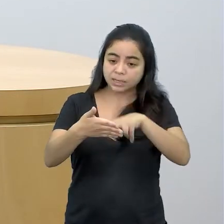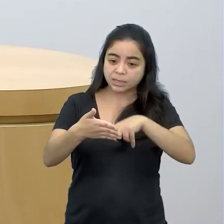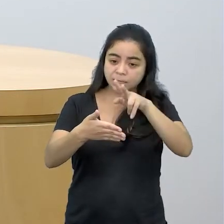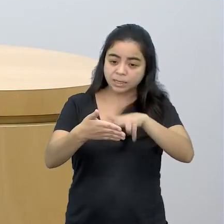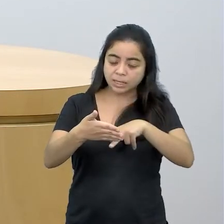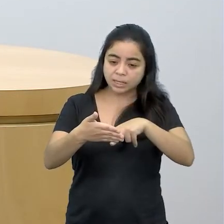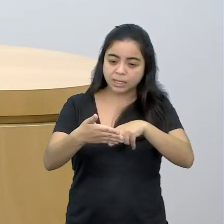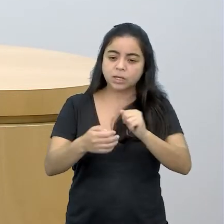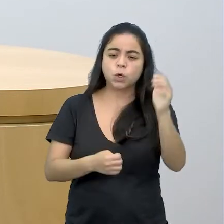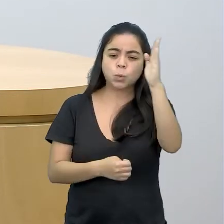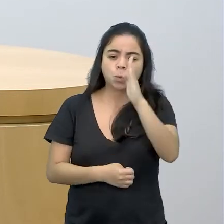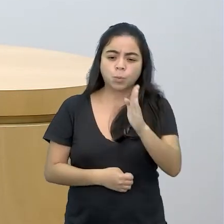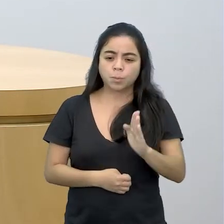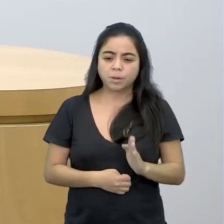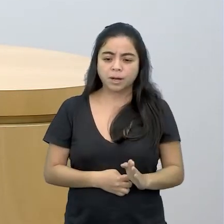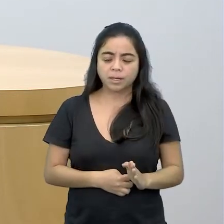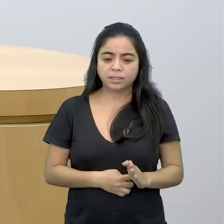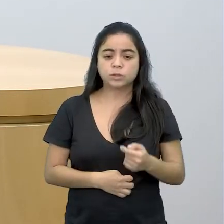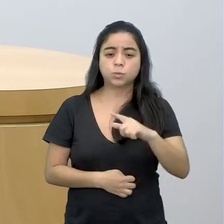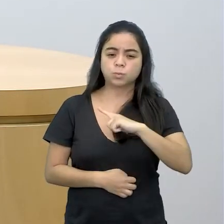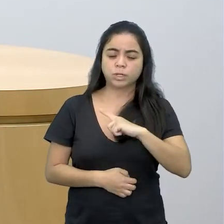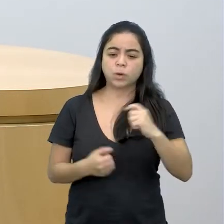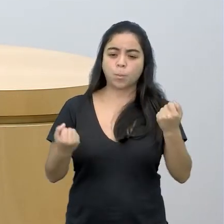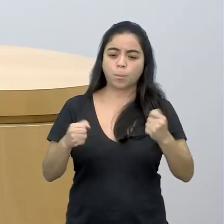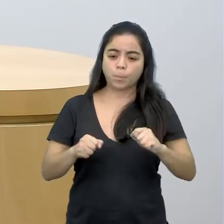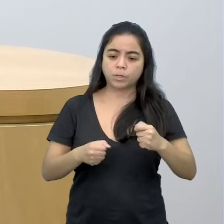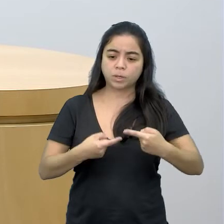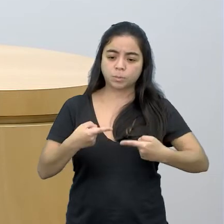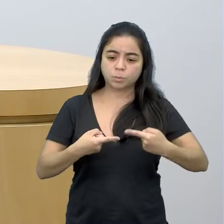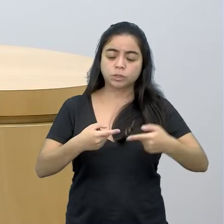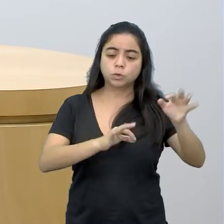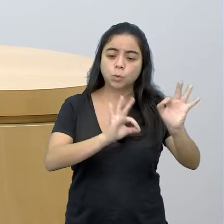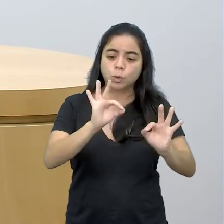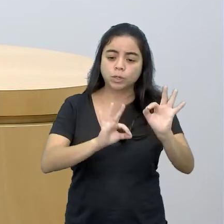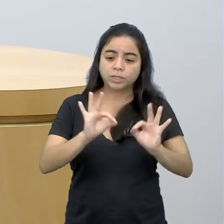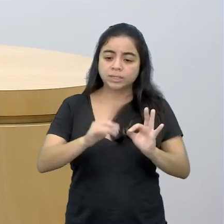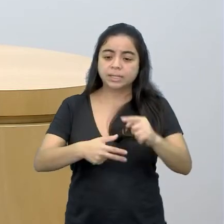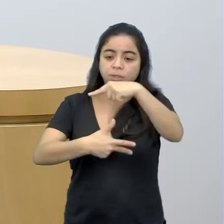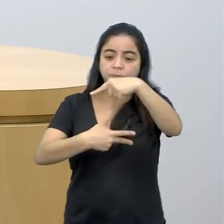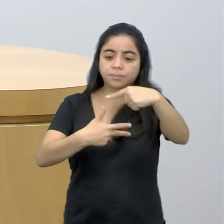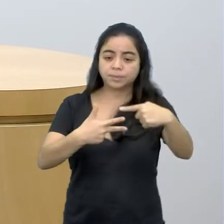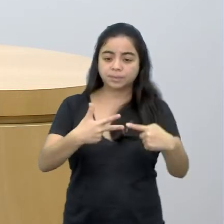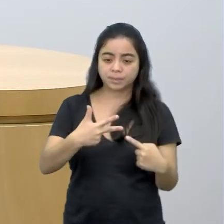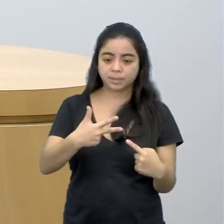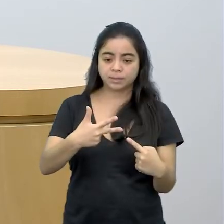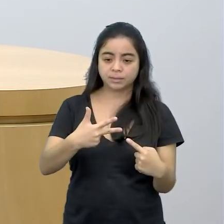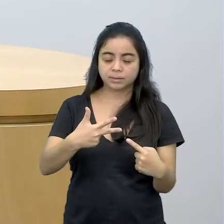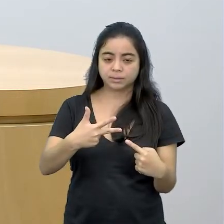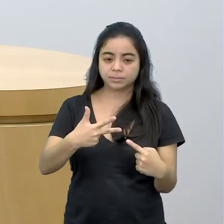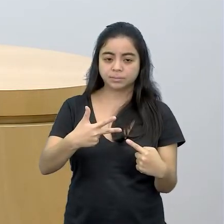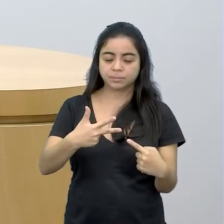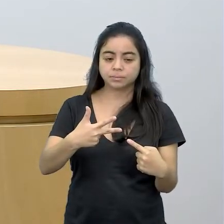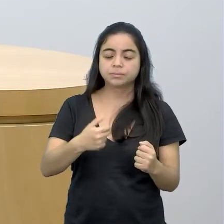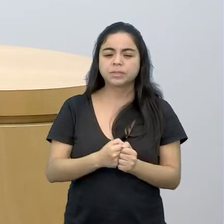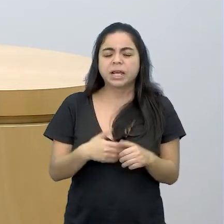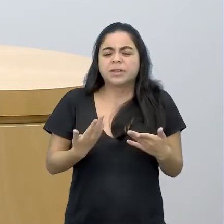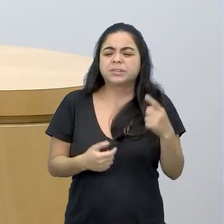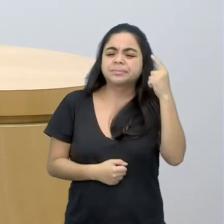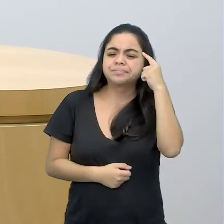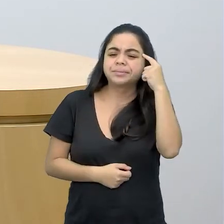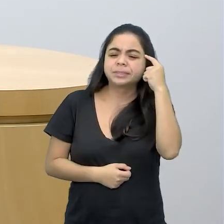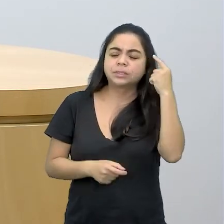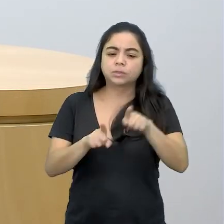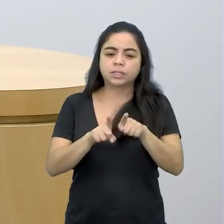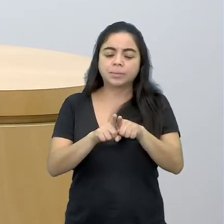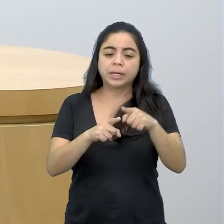nosso país tem o seu poder político organizado em 3 instâncias diferentes, a gente se pergunta também